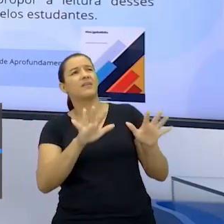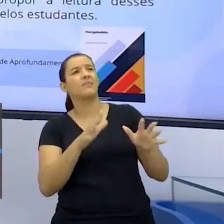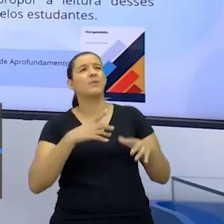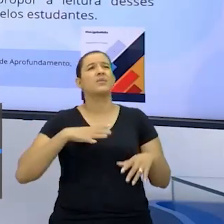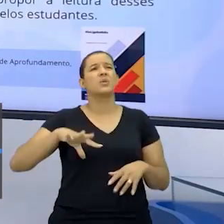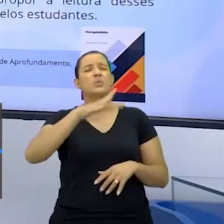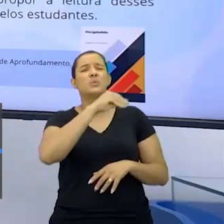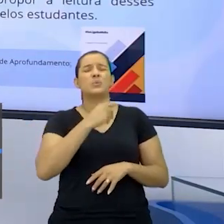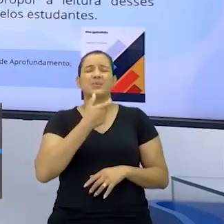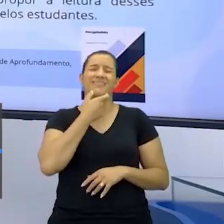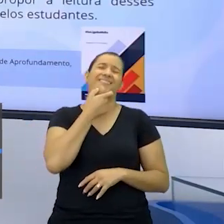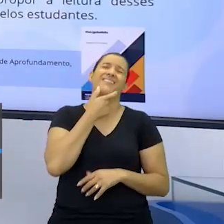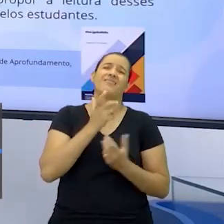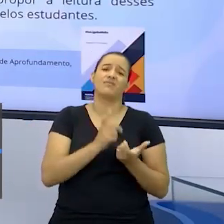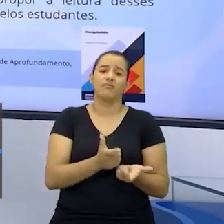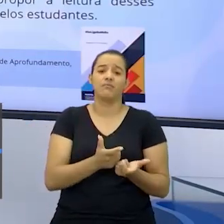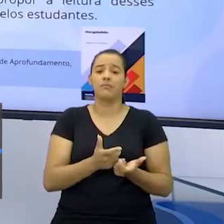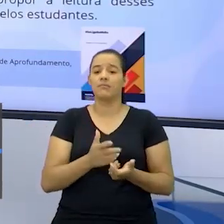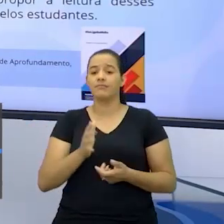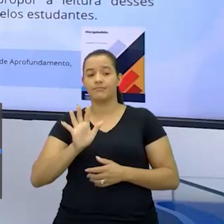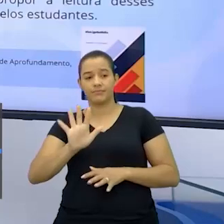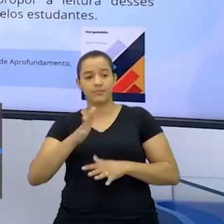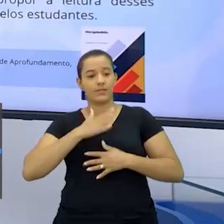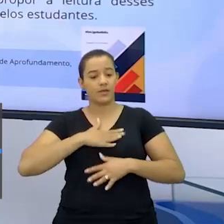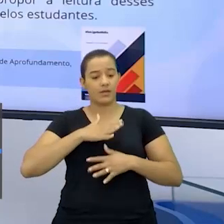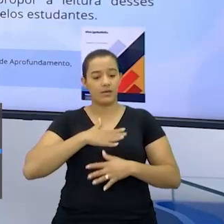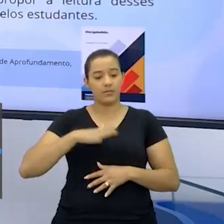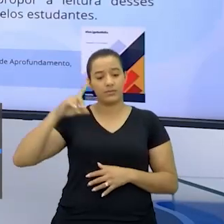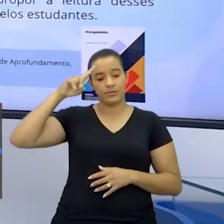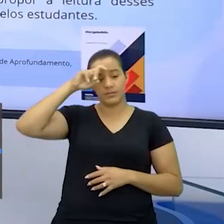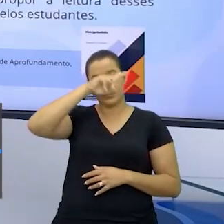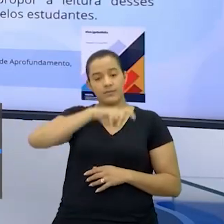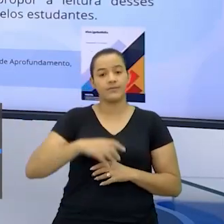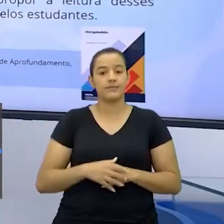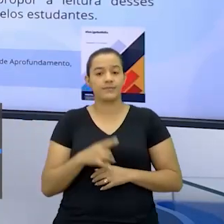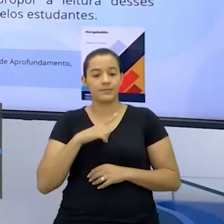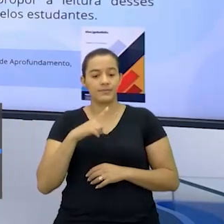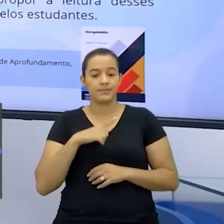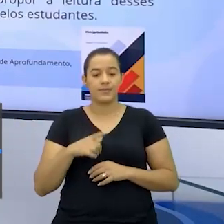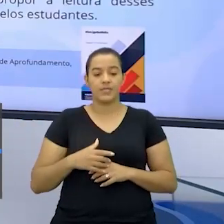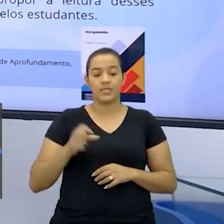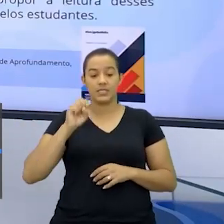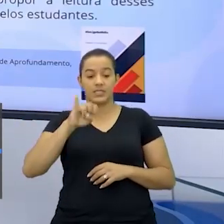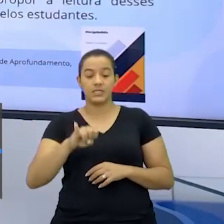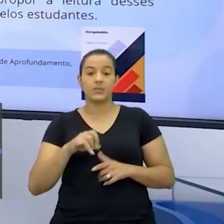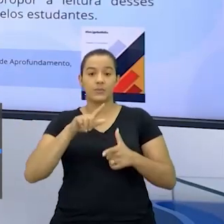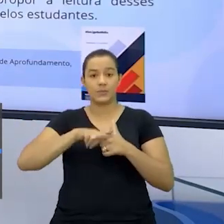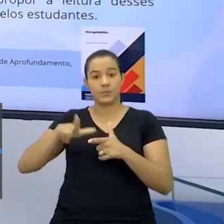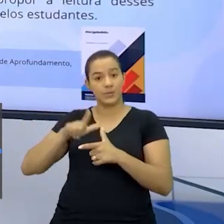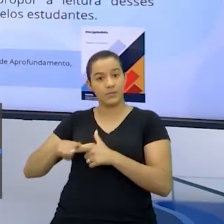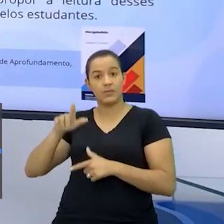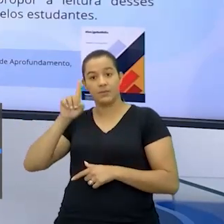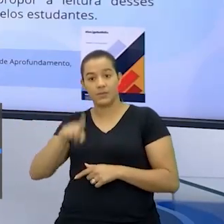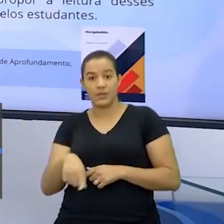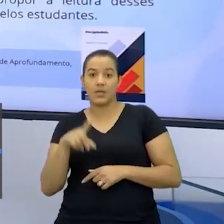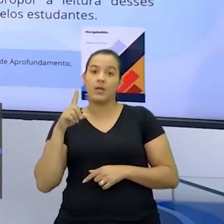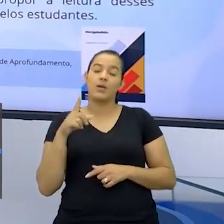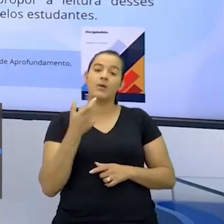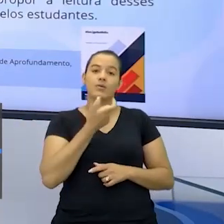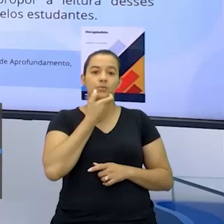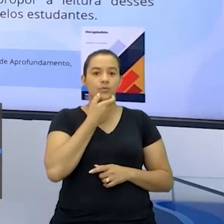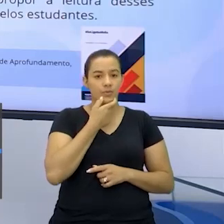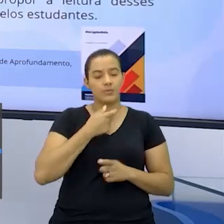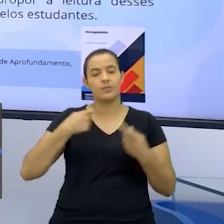tudo em inglês. Cara, aceita o desafio. Se o problema é o idioma, a gente tem mecanismos de resolver,